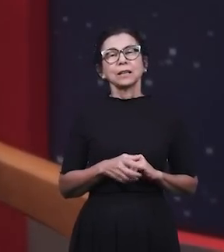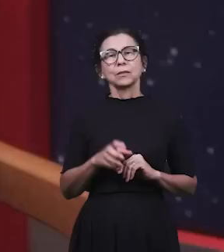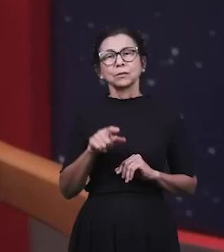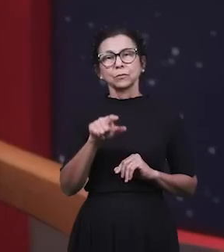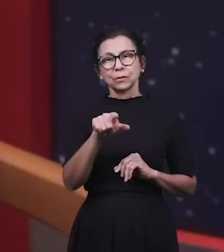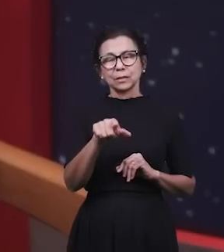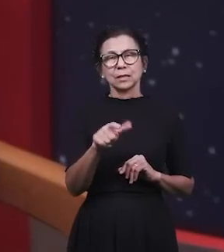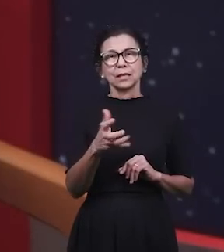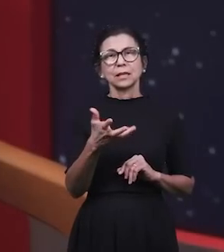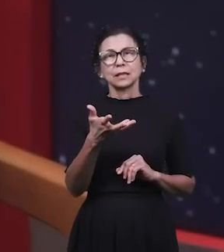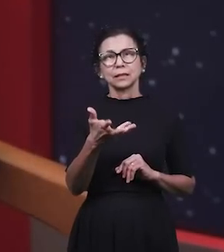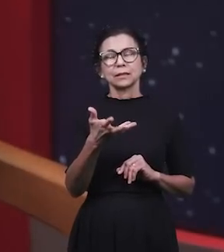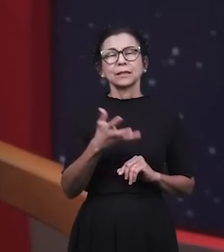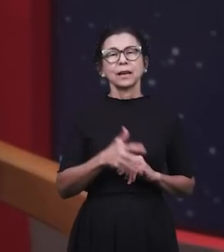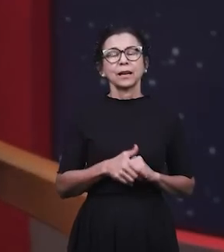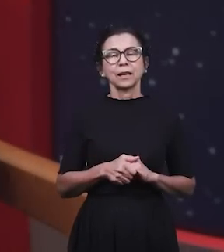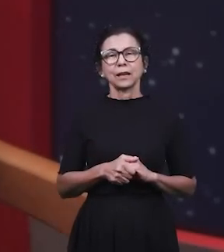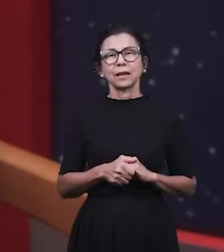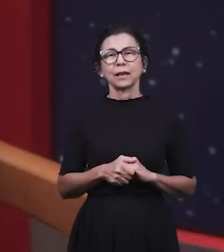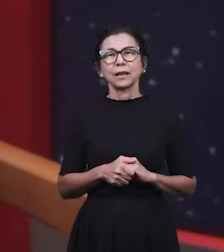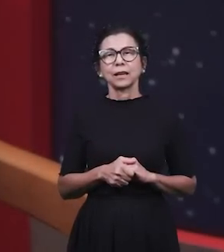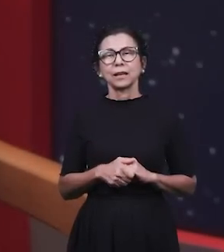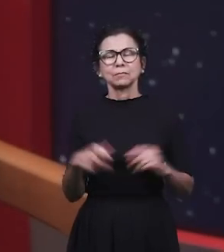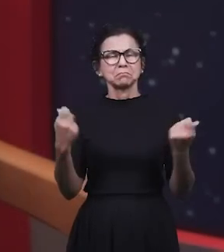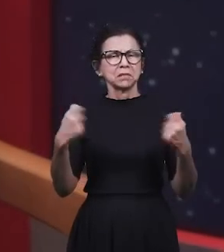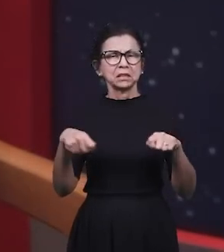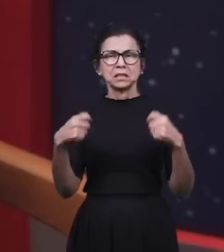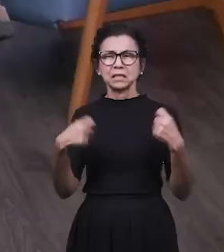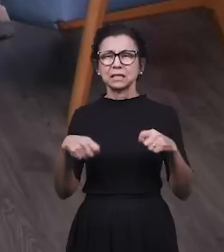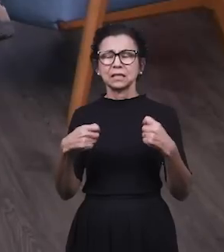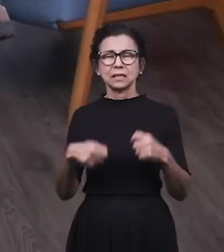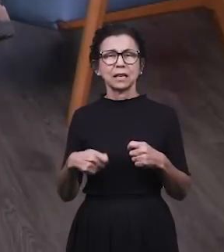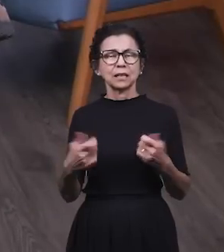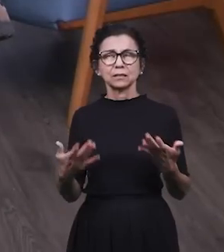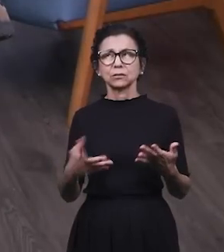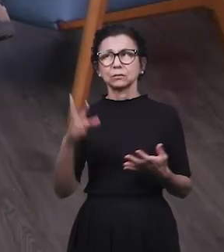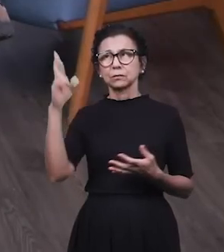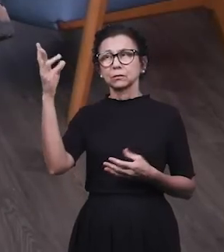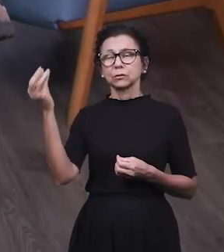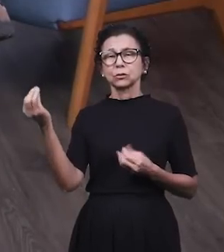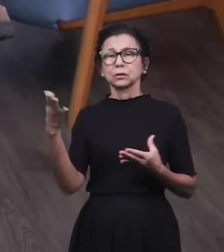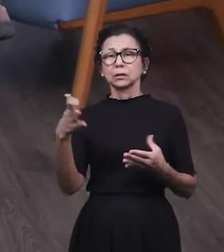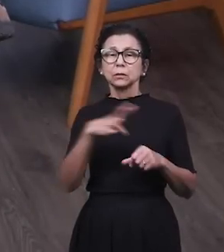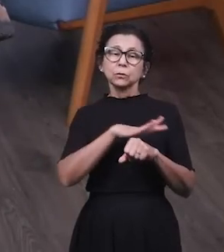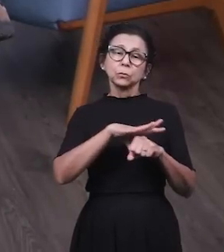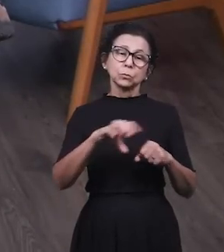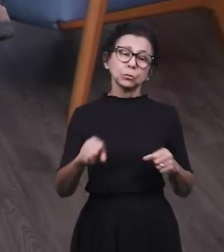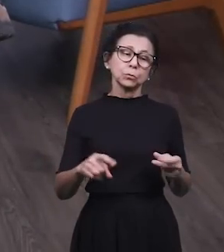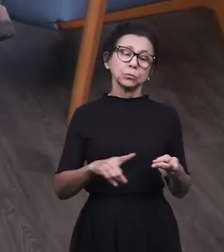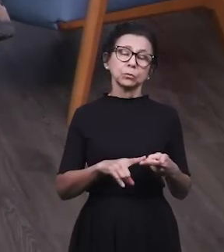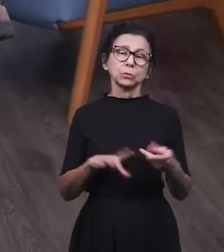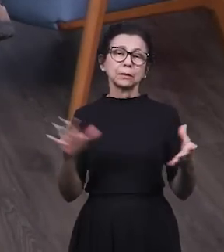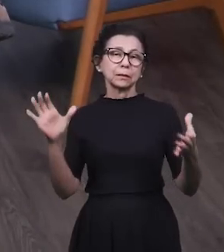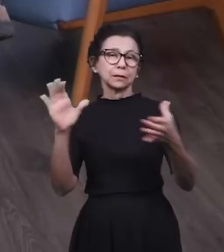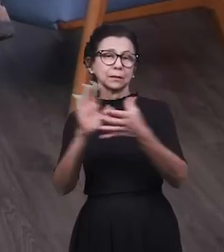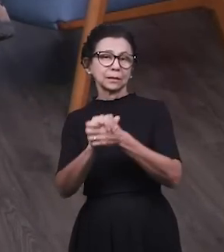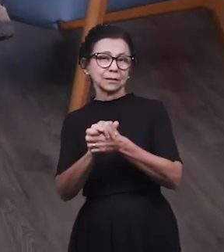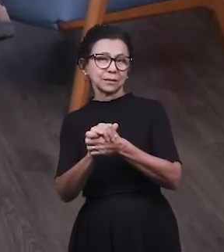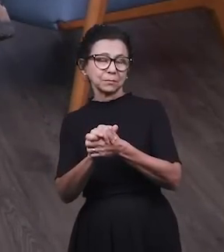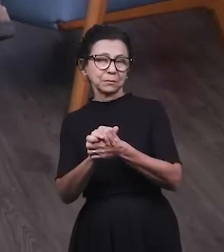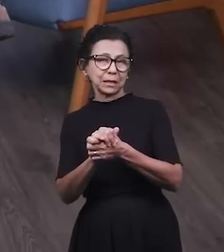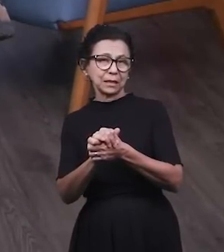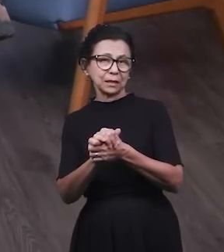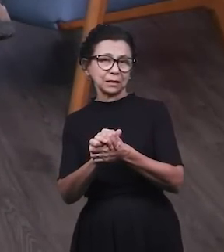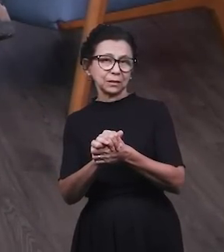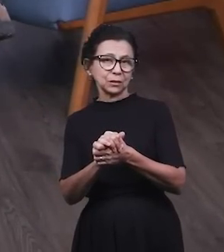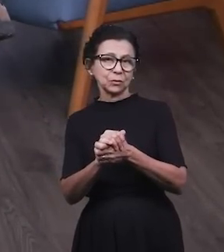quer um estudo, ele consiga que Deus possa operar isso. Um milagre, uma isso cura. Aí, cura, a constituição de um lar, não é verdade?